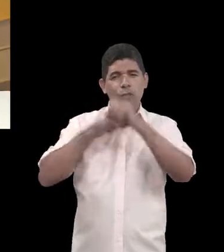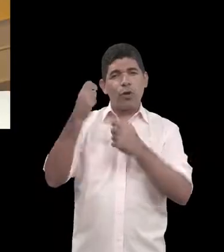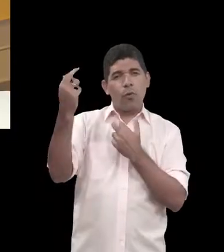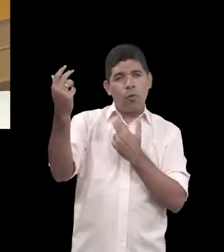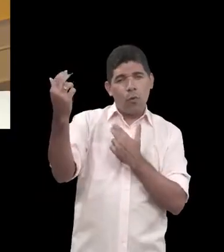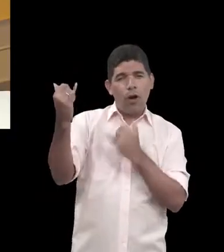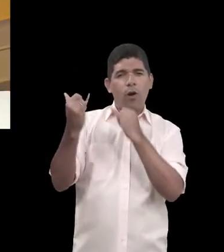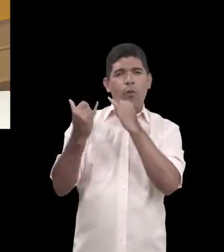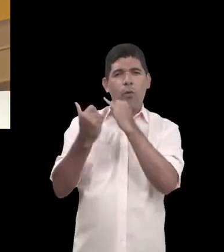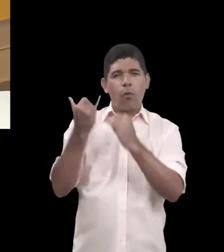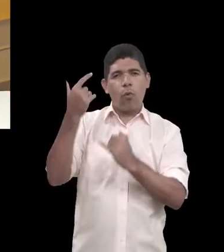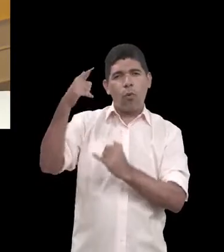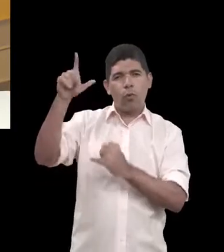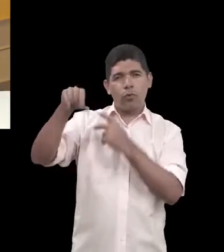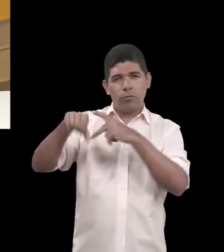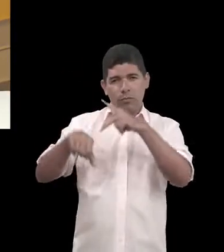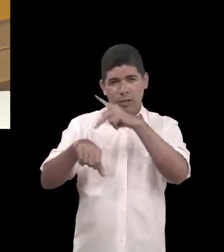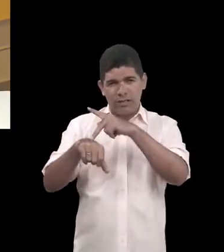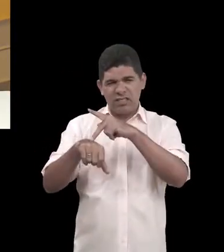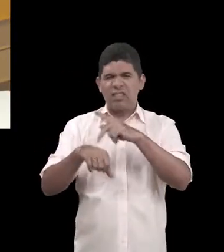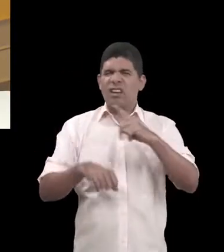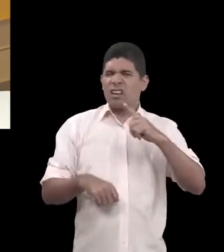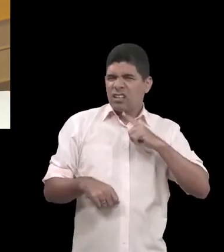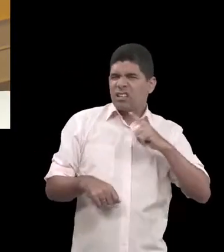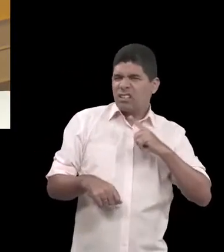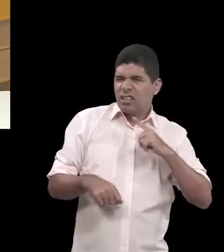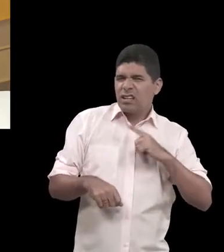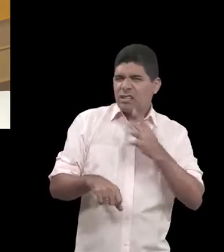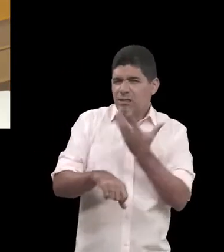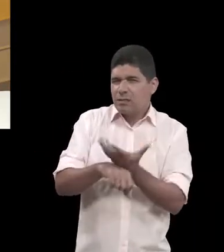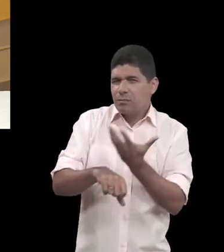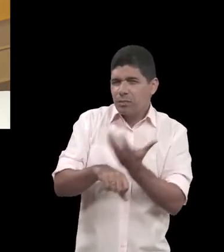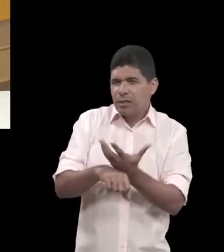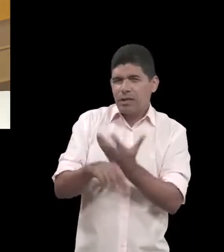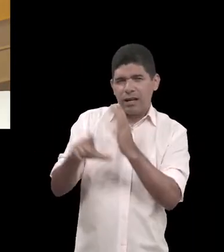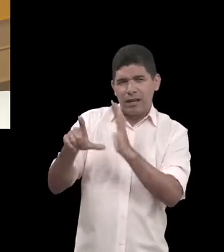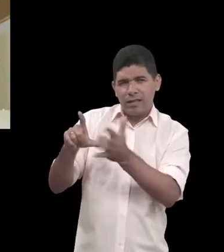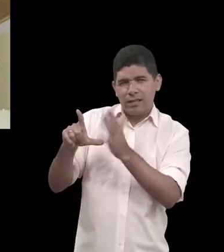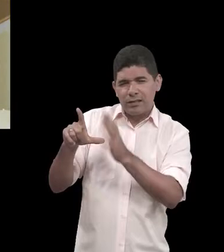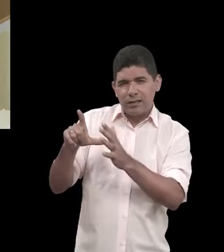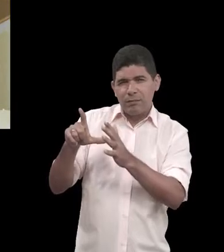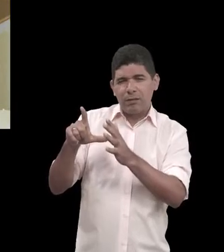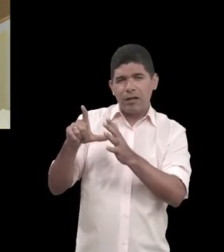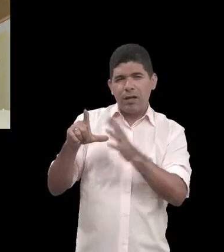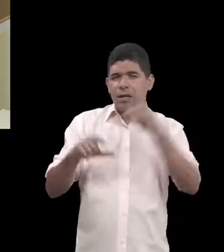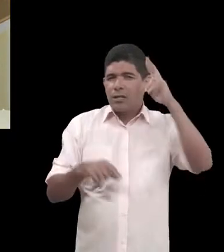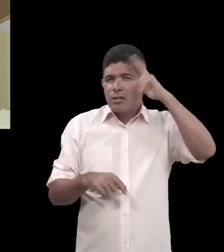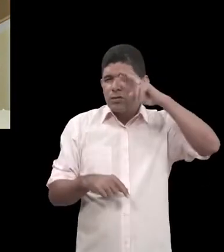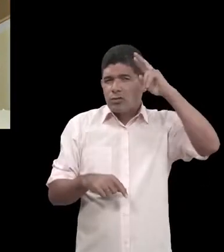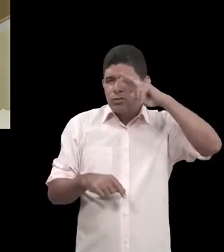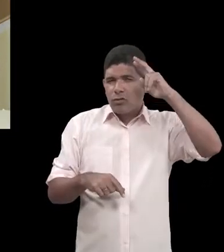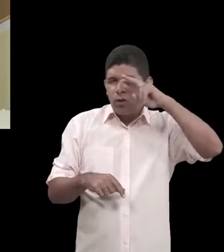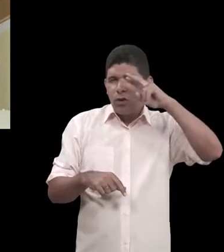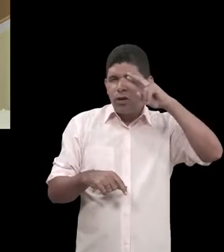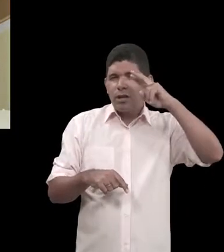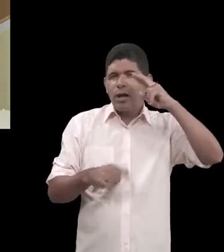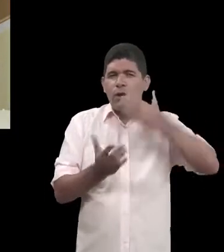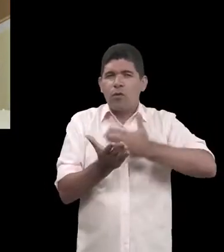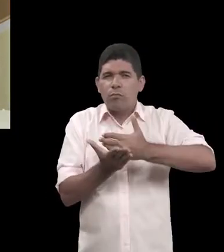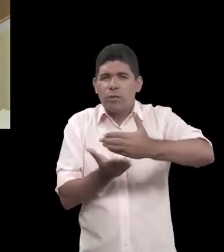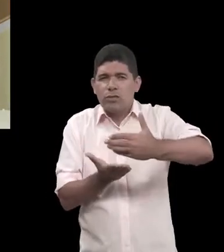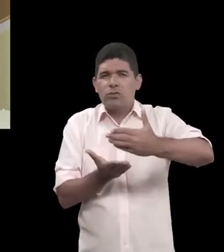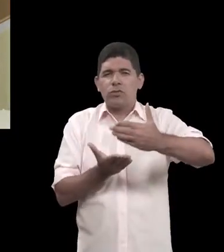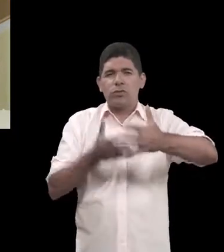essa questão, como se fosse a origem da língua? Não, a gente não tem uma disciplina que aborde a história da língua